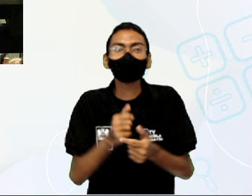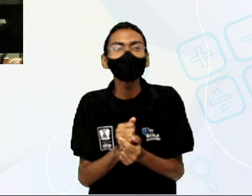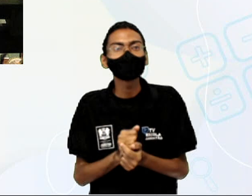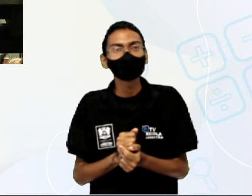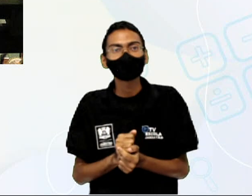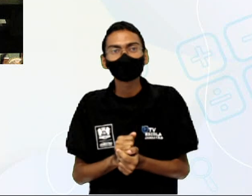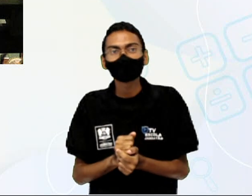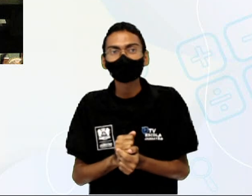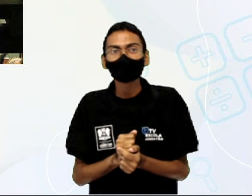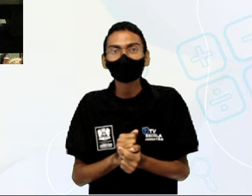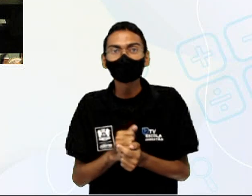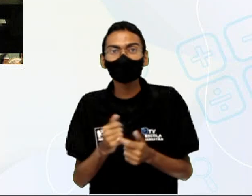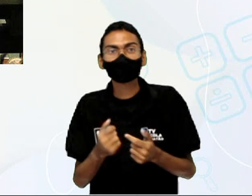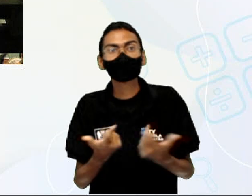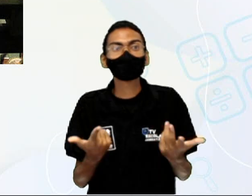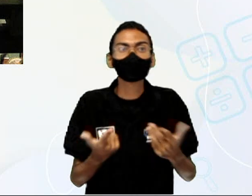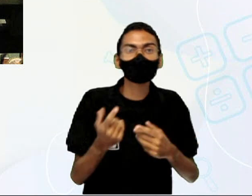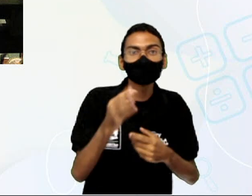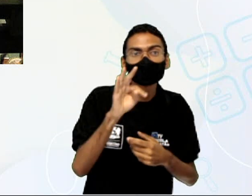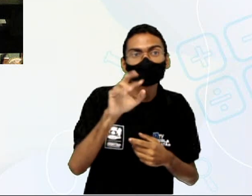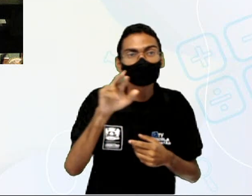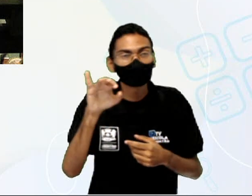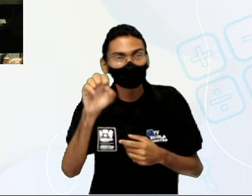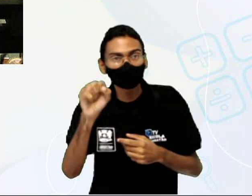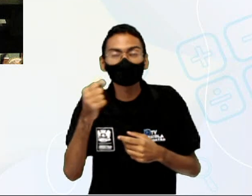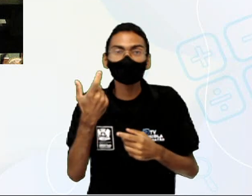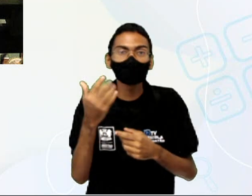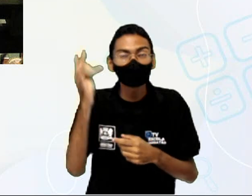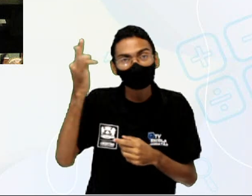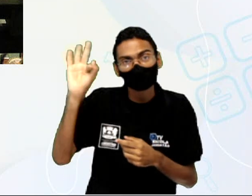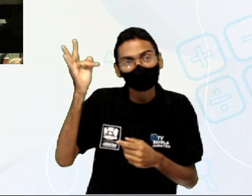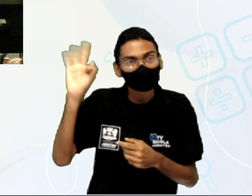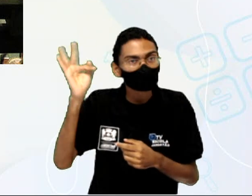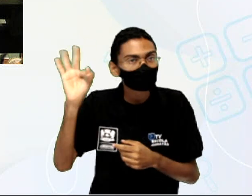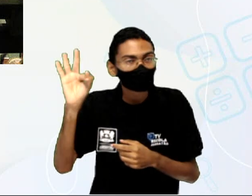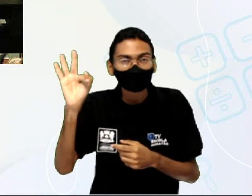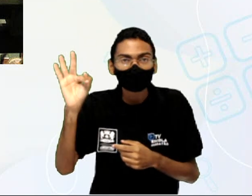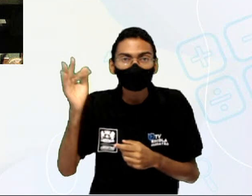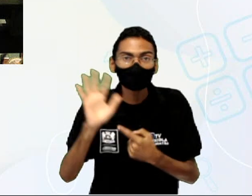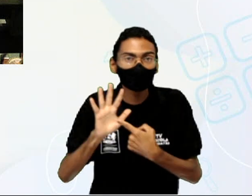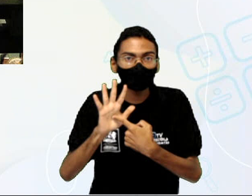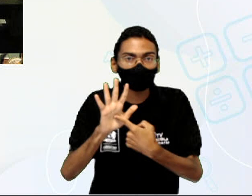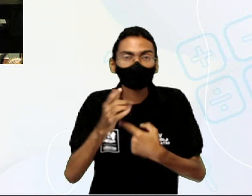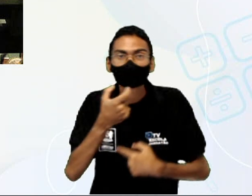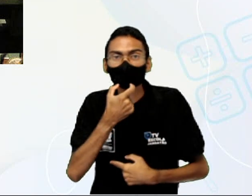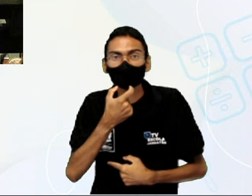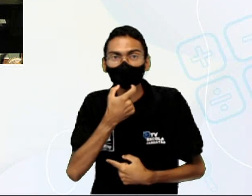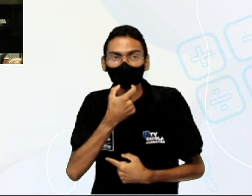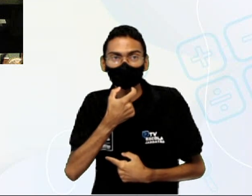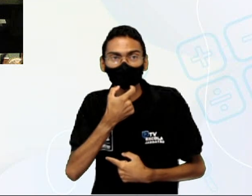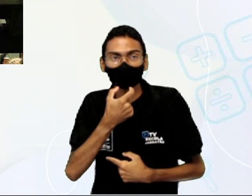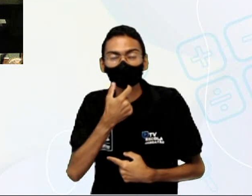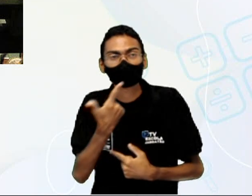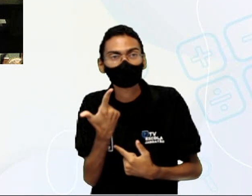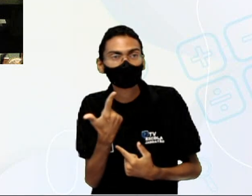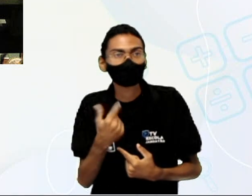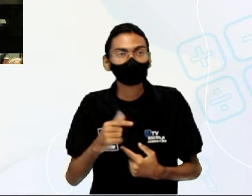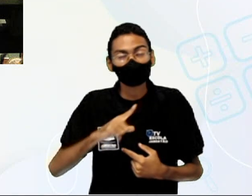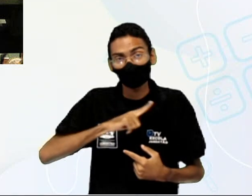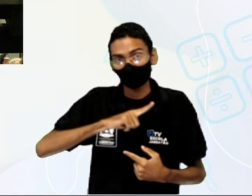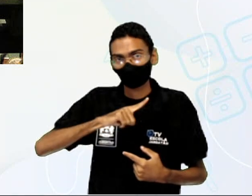Embora os teares franceses não estivessem presentes na Inglaterra, a notícia de sua